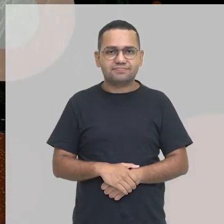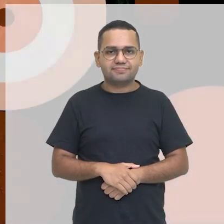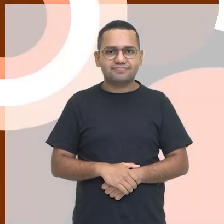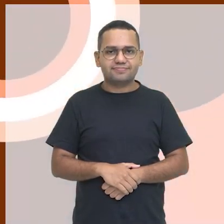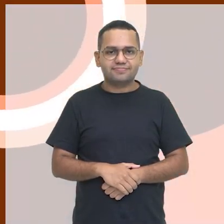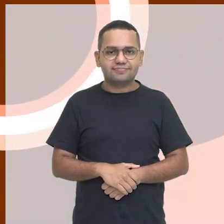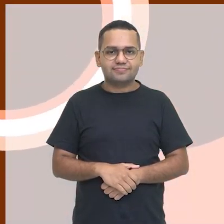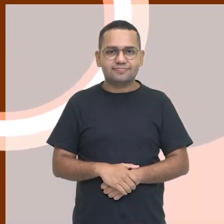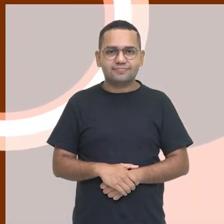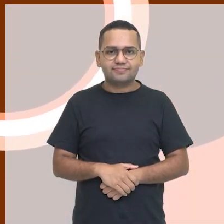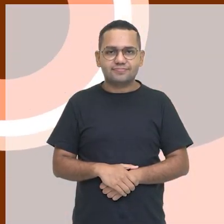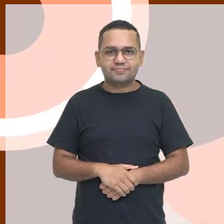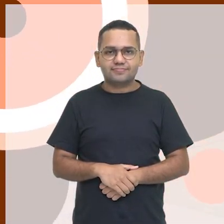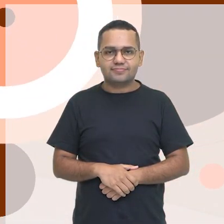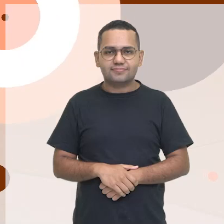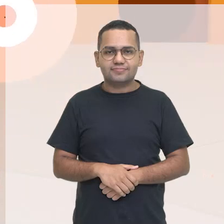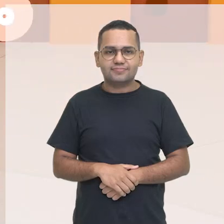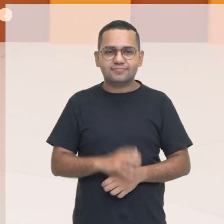bioética.